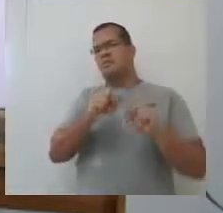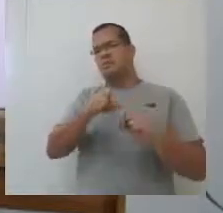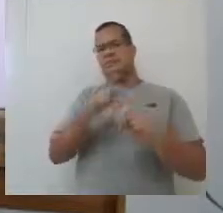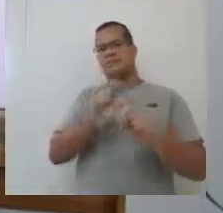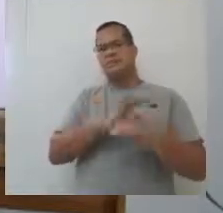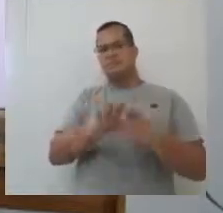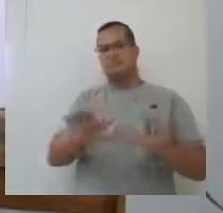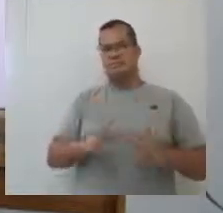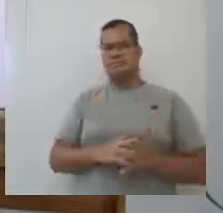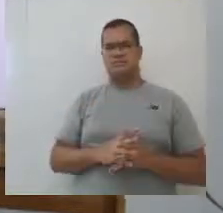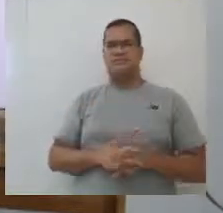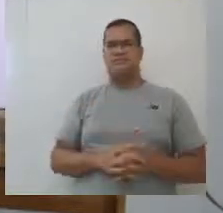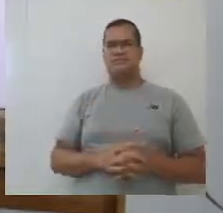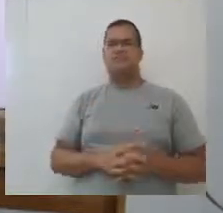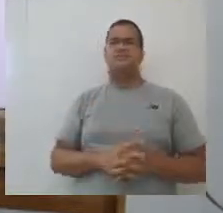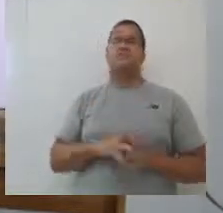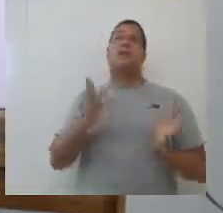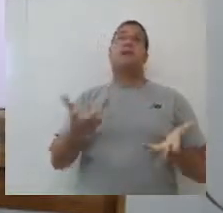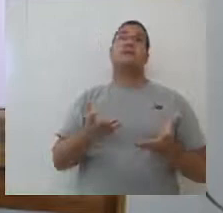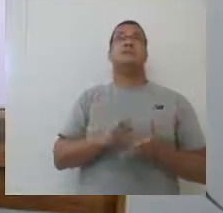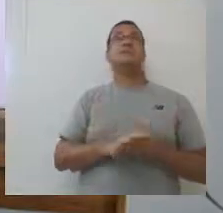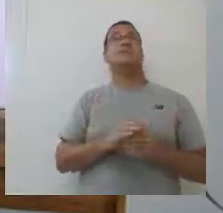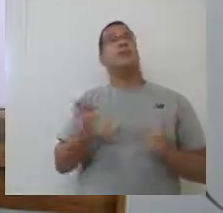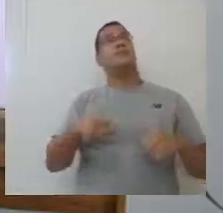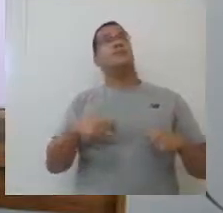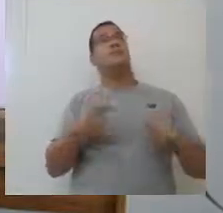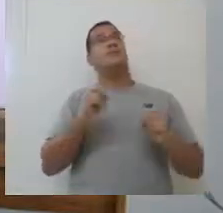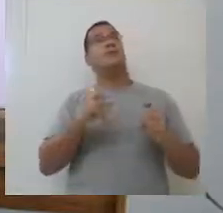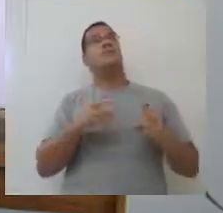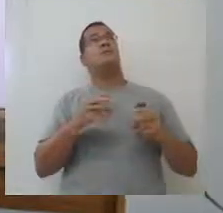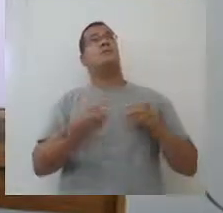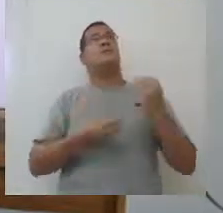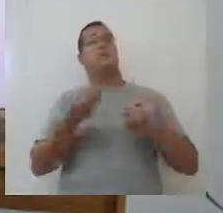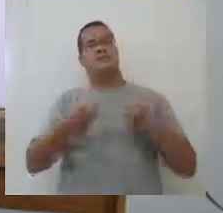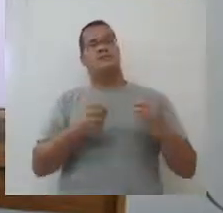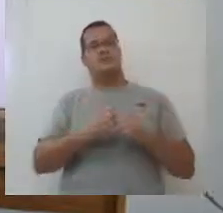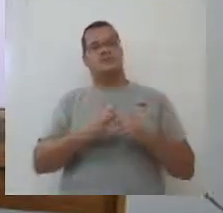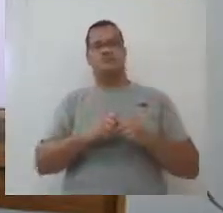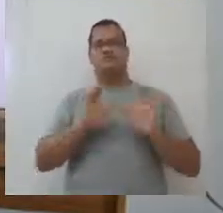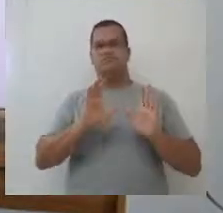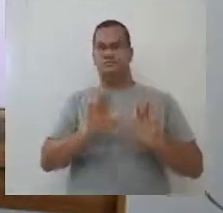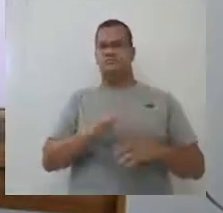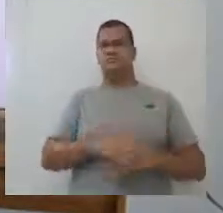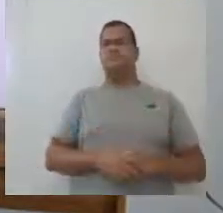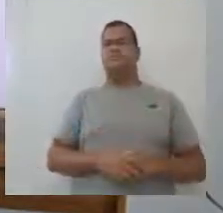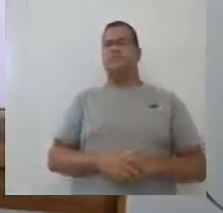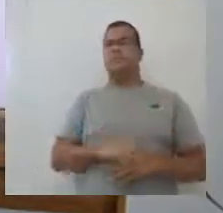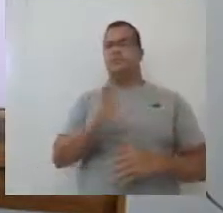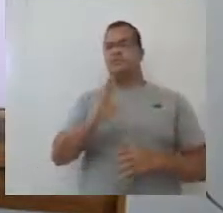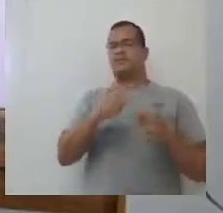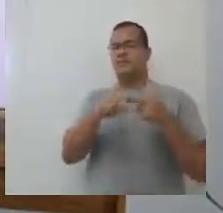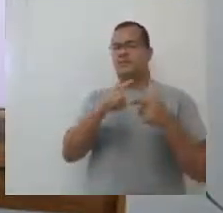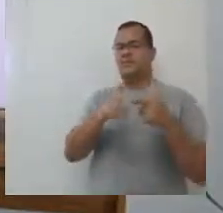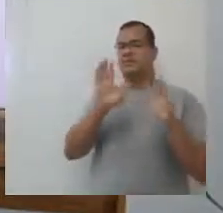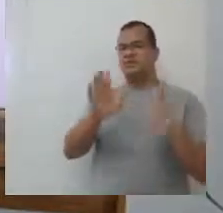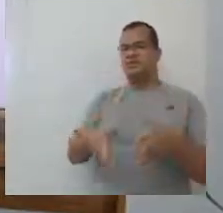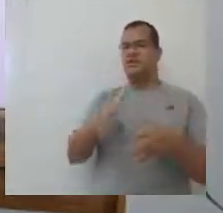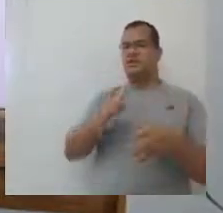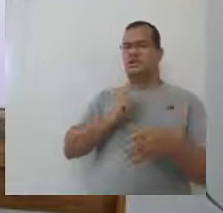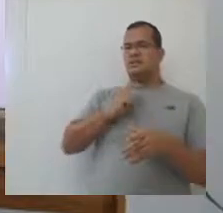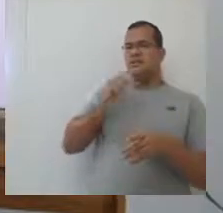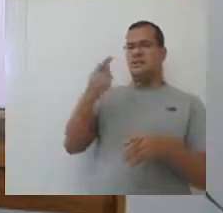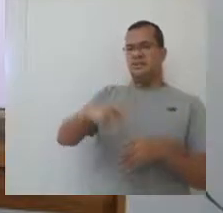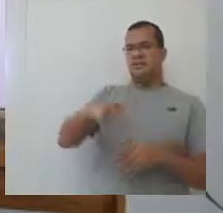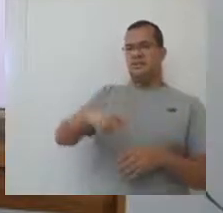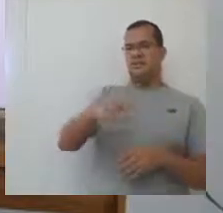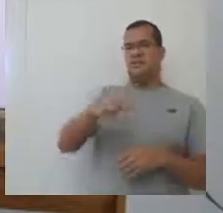aquilo, tá? Só pode ser aquilo. Aí tu vai dizer assim, tá, e como é que vai ser isso? Vê esse problema que já caiu em vestibulares daqui e